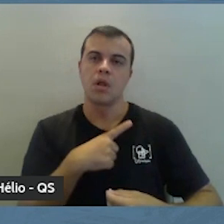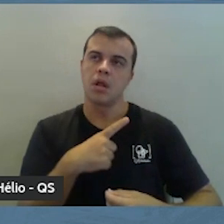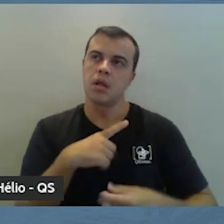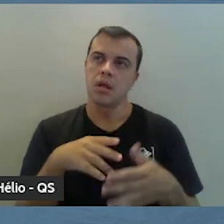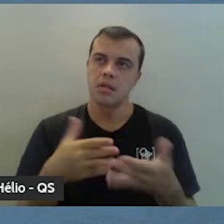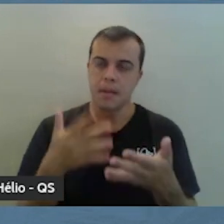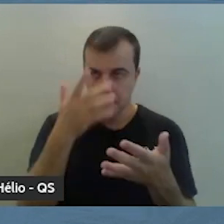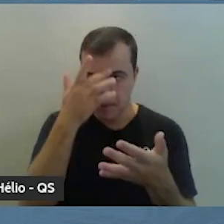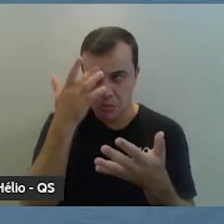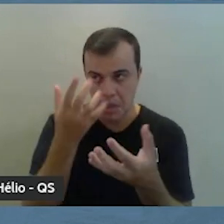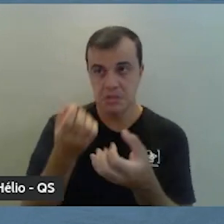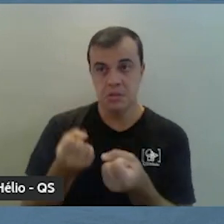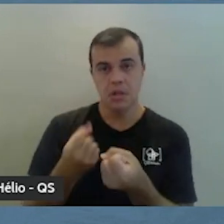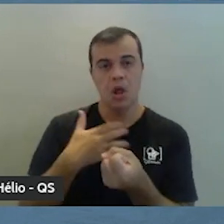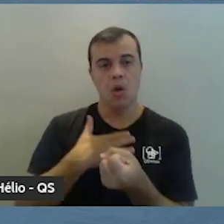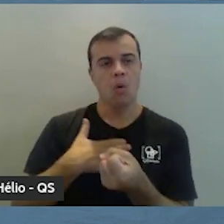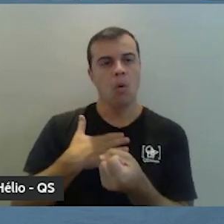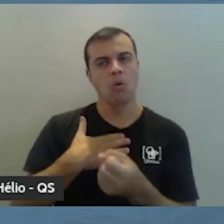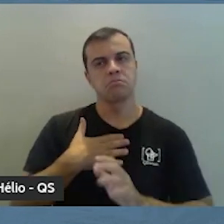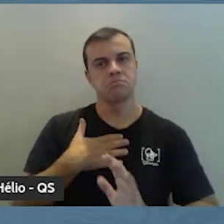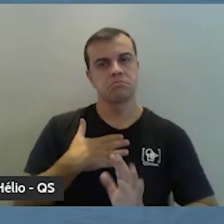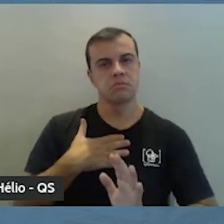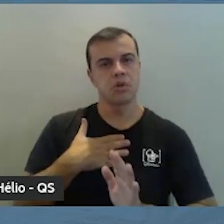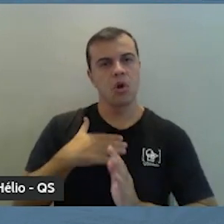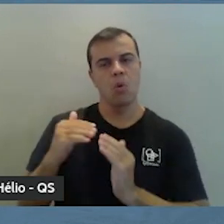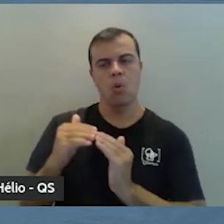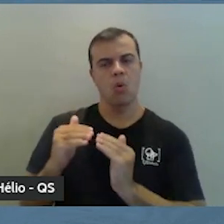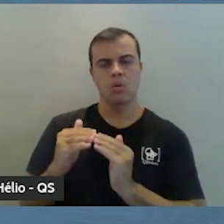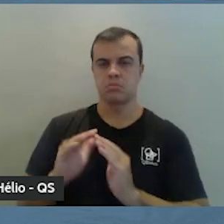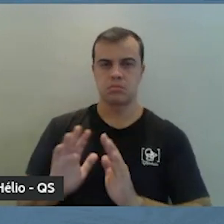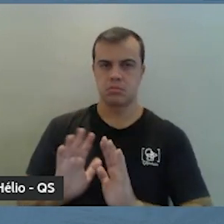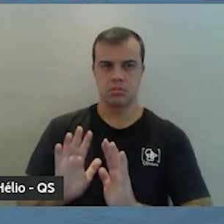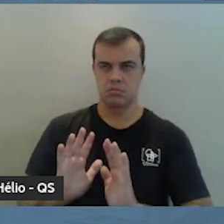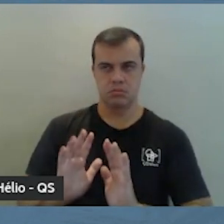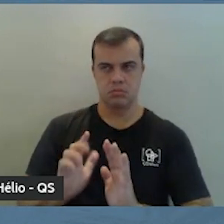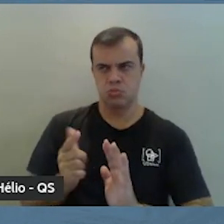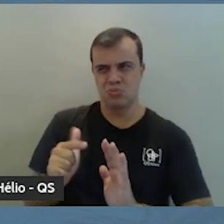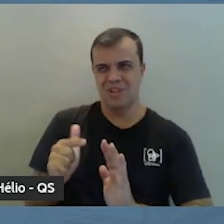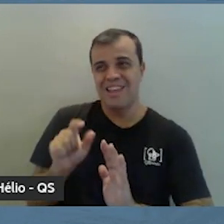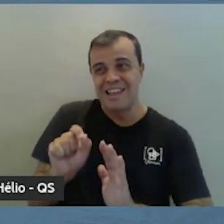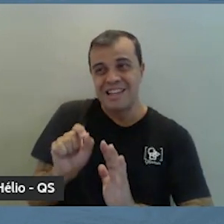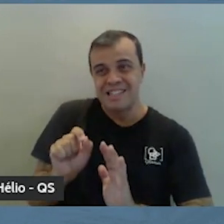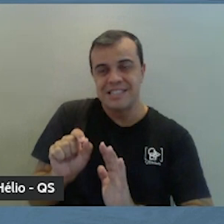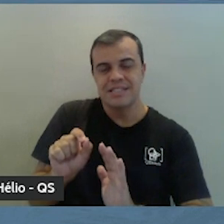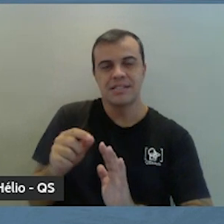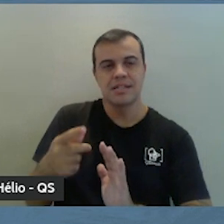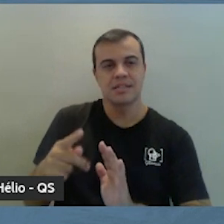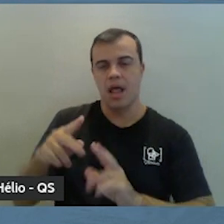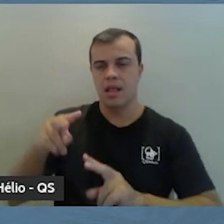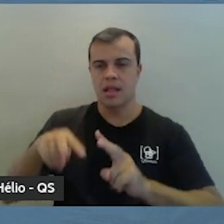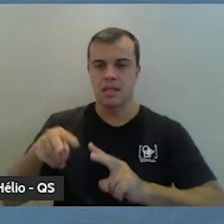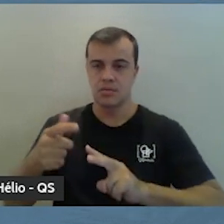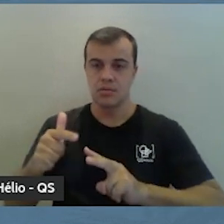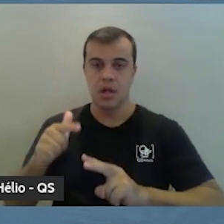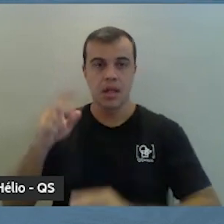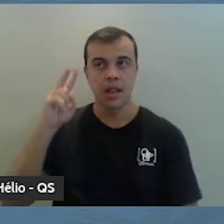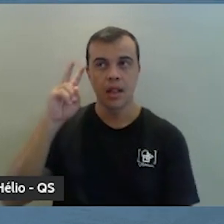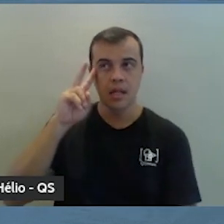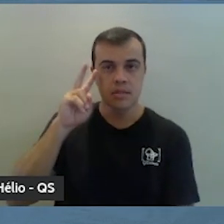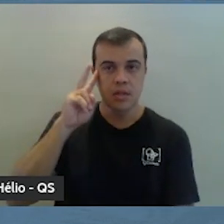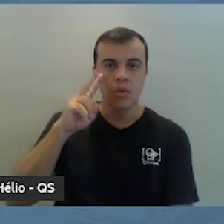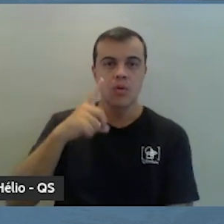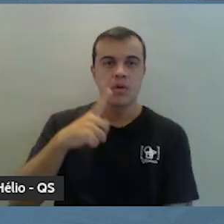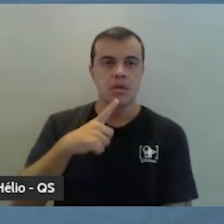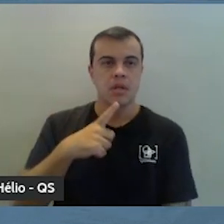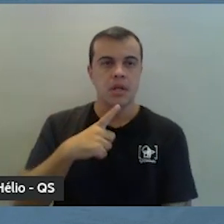a pessoa aceite, que a pessoa goste, que a pessoa concorde. Não tem, nesse momento não existe essa análise, né? A tradição, ela vem